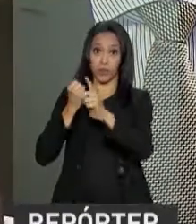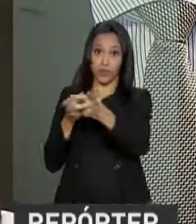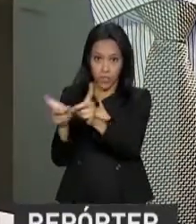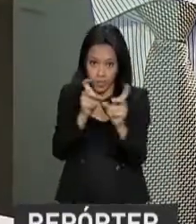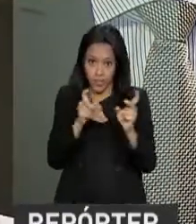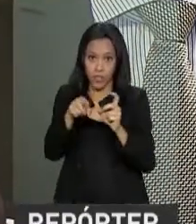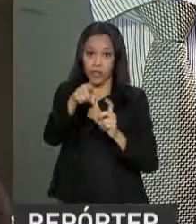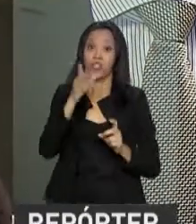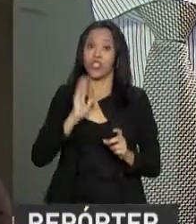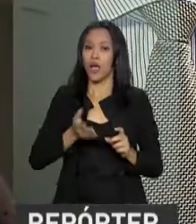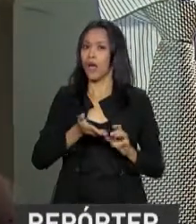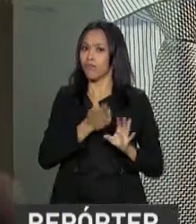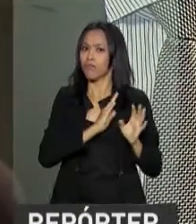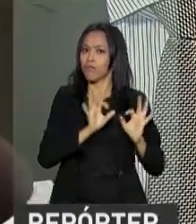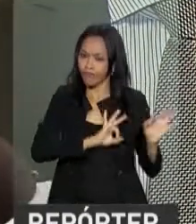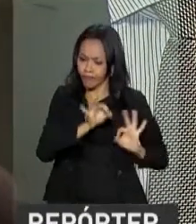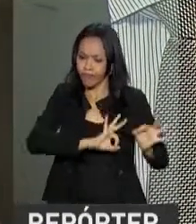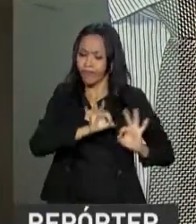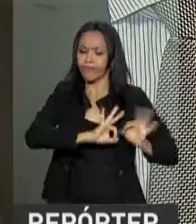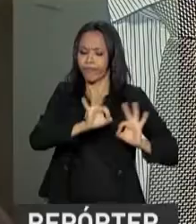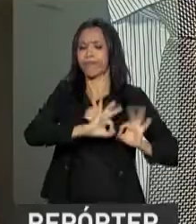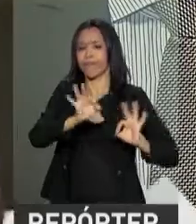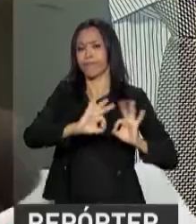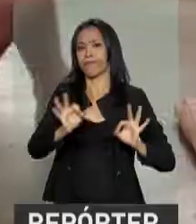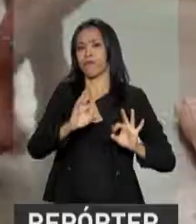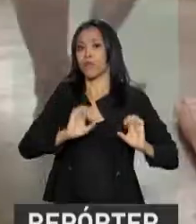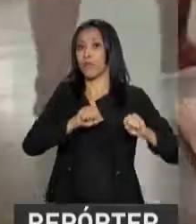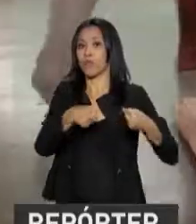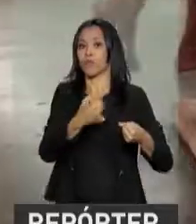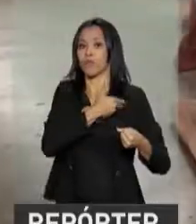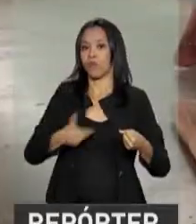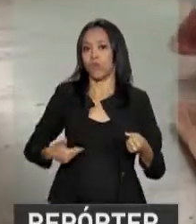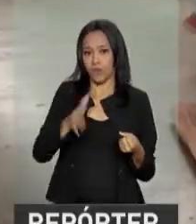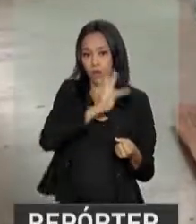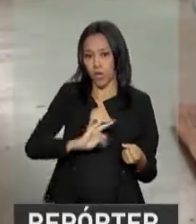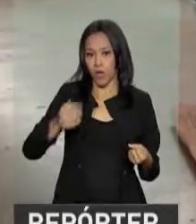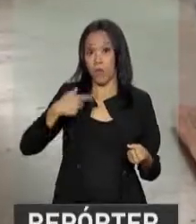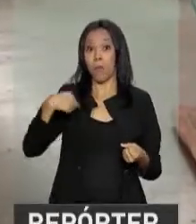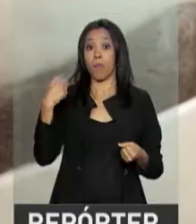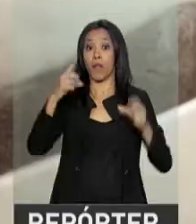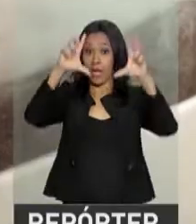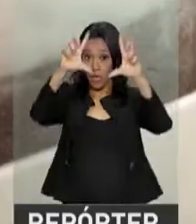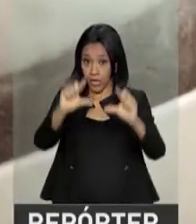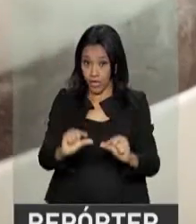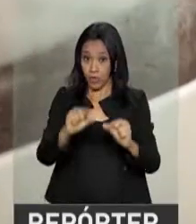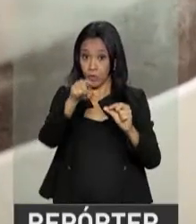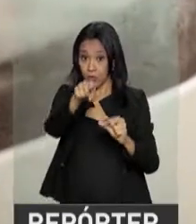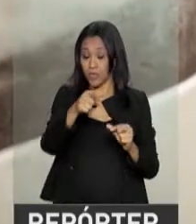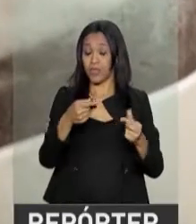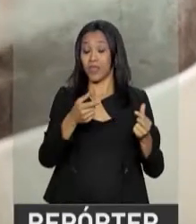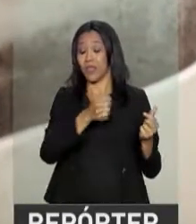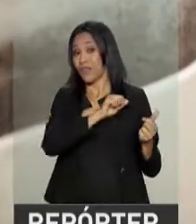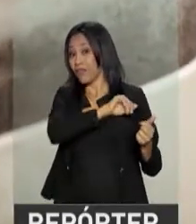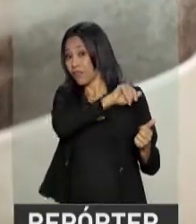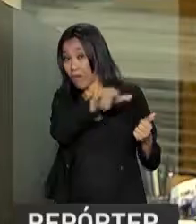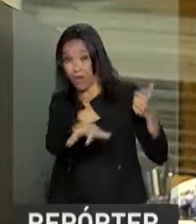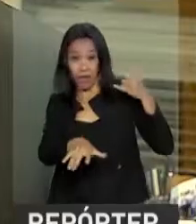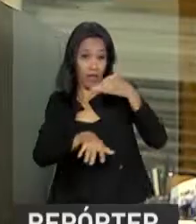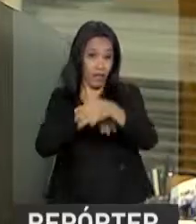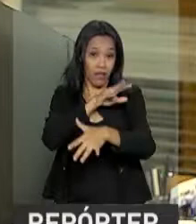medidas estão em linha com o esforço do governo federal para reduzir os impactos da imigração de venezuelanos